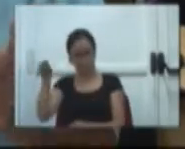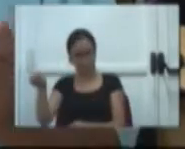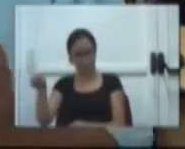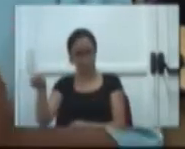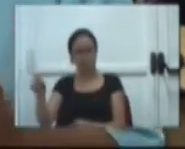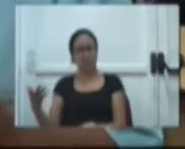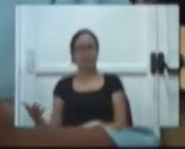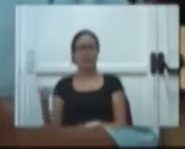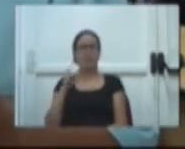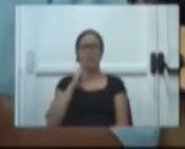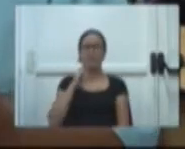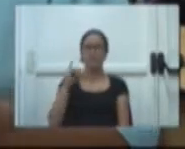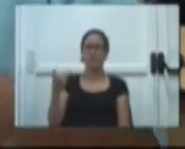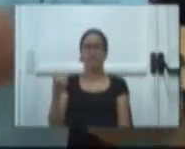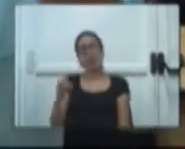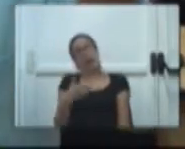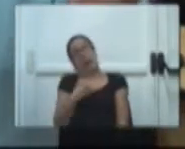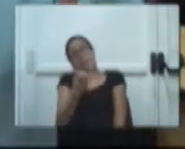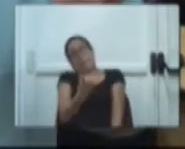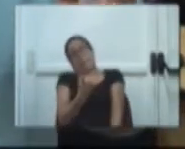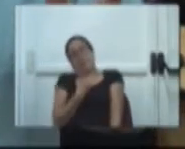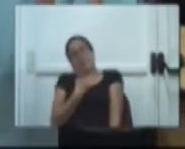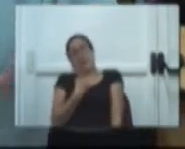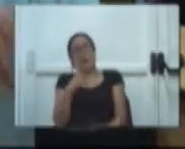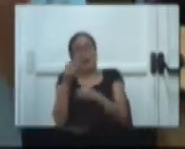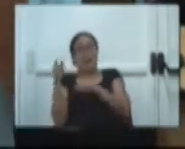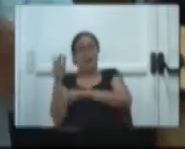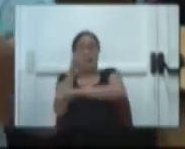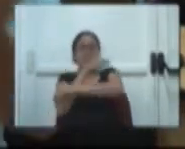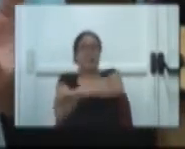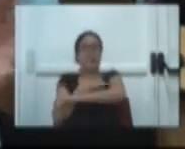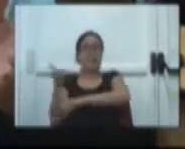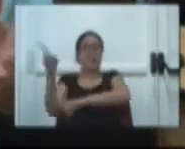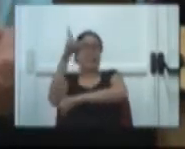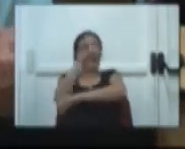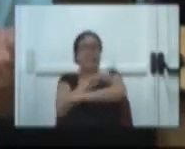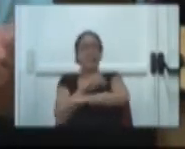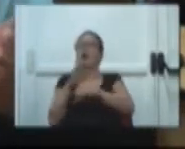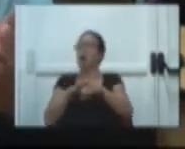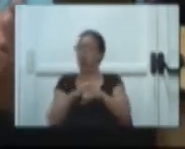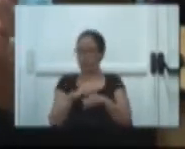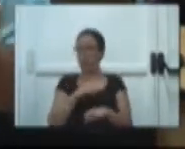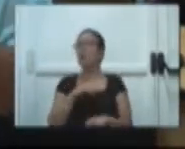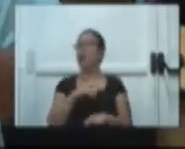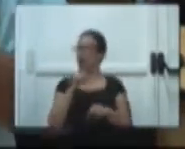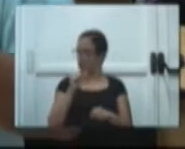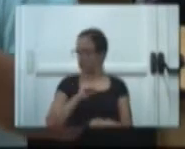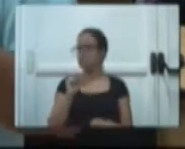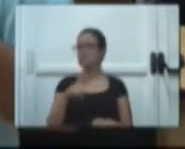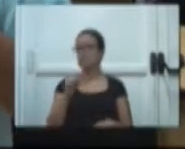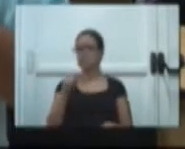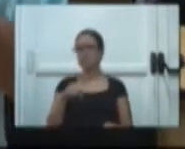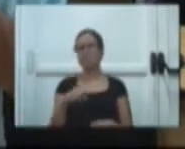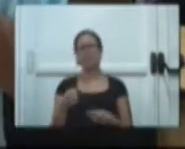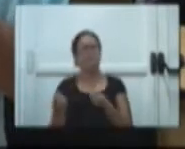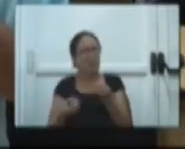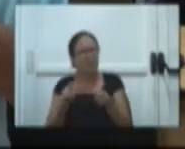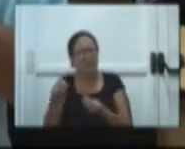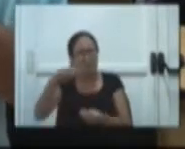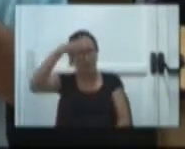E não foi um caso. Foram vários casos que o médico cubano manda para lá,